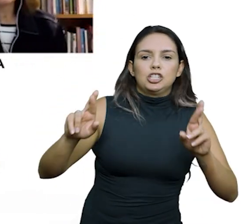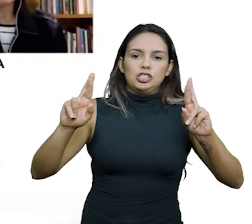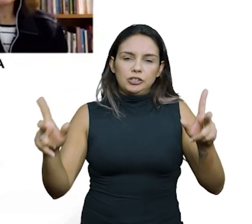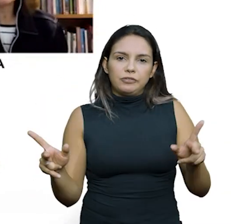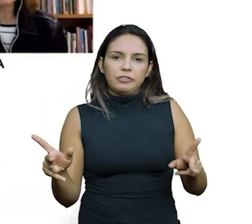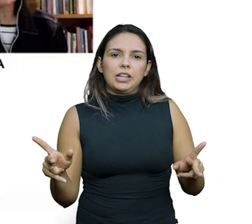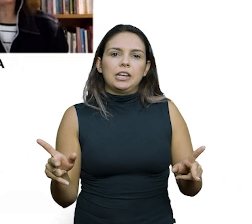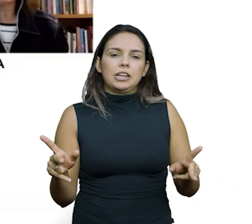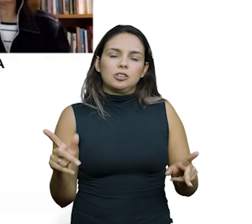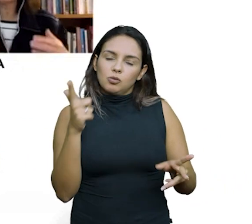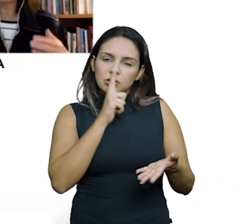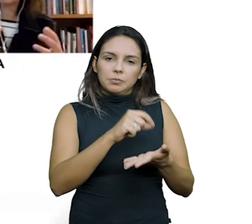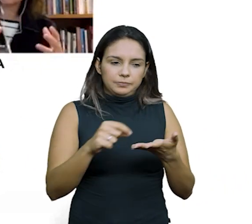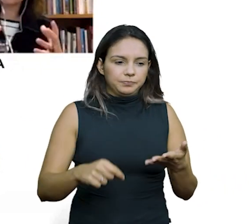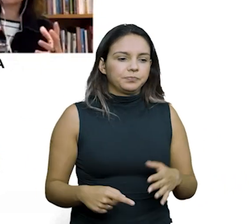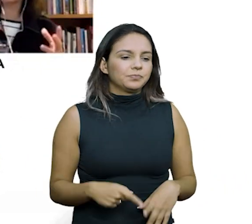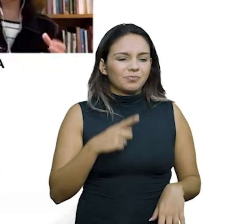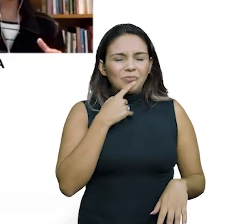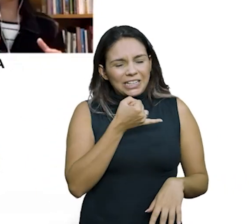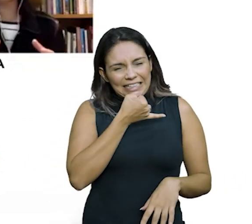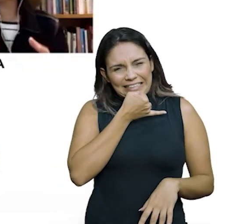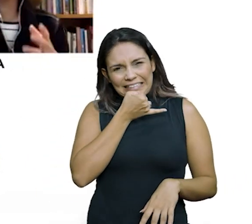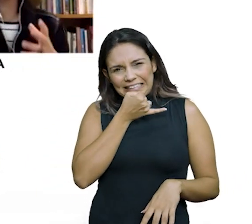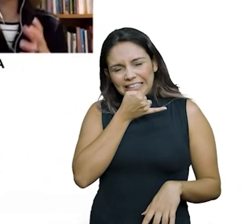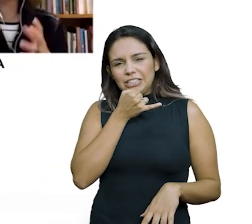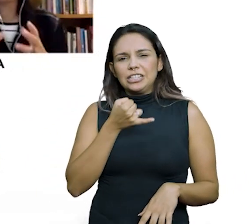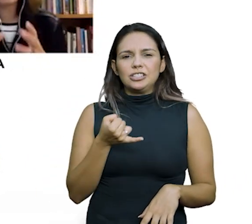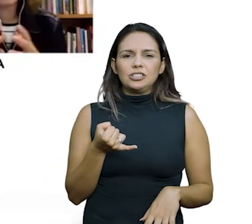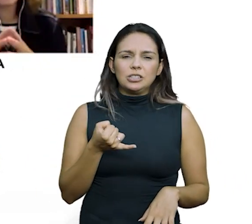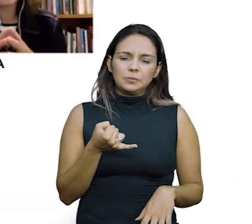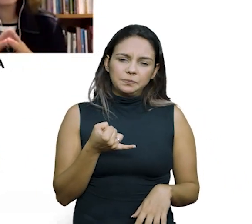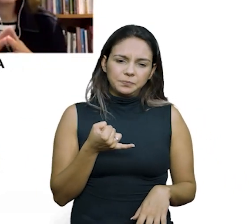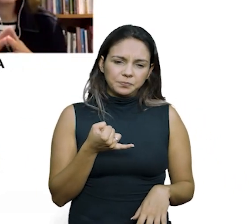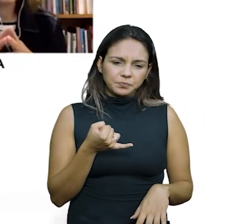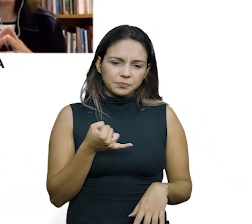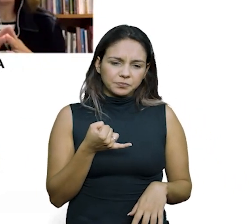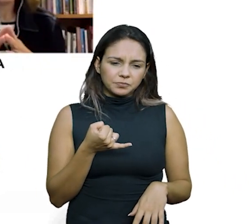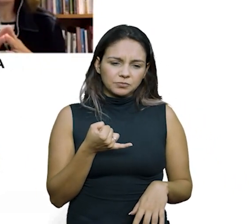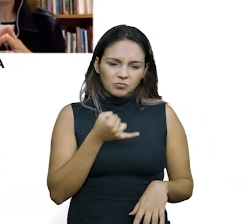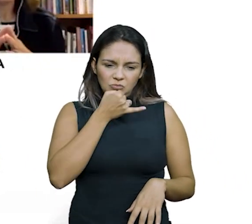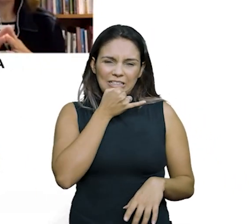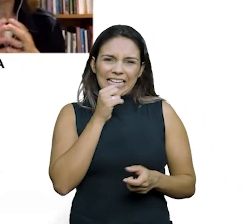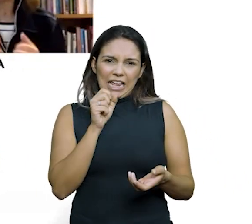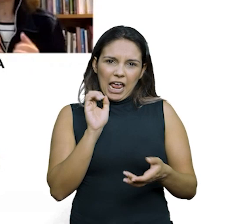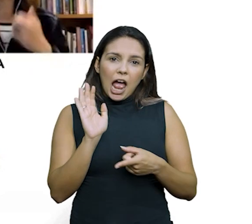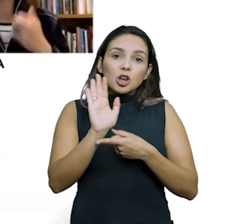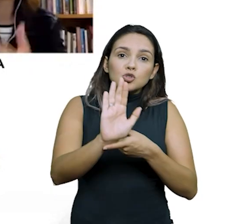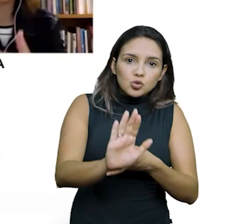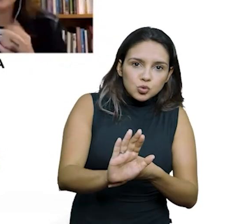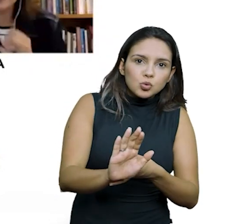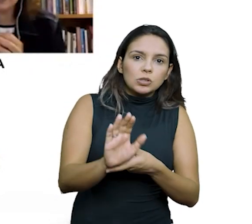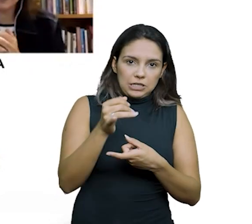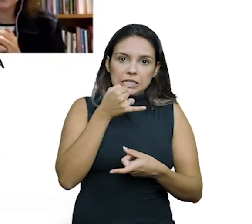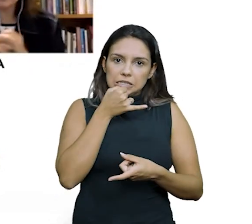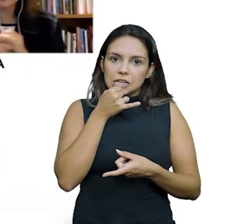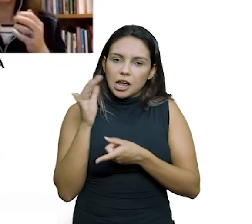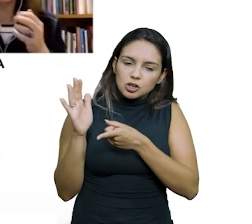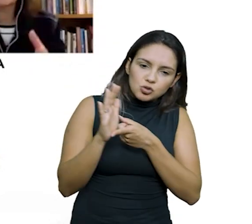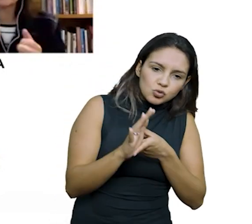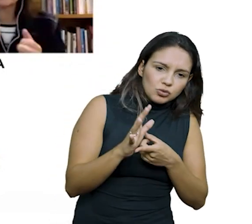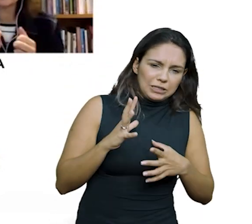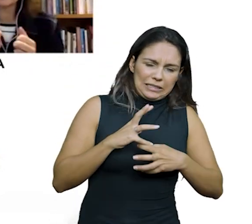a tristeza é engraçado. A tristeza, eu acho que ajuda a escrever. A